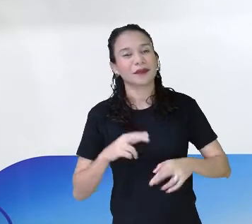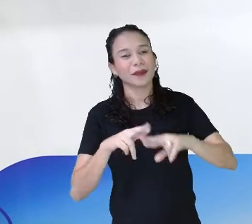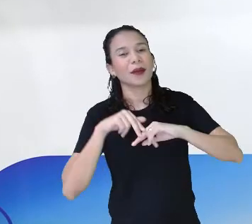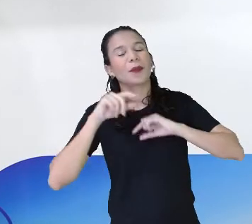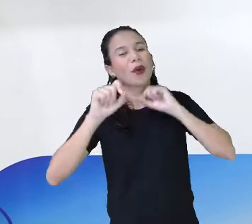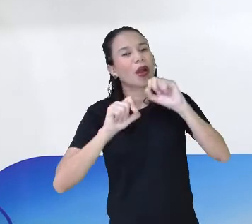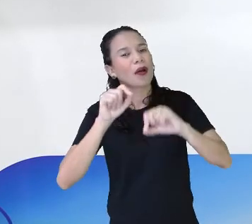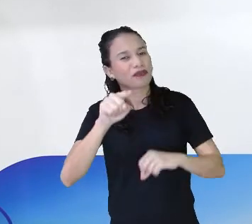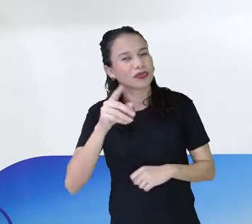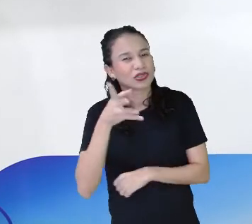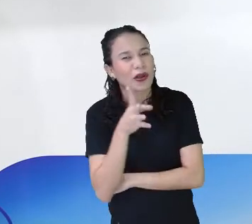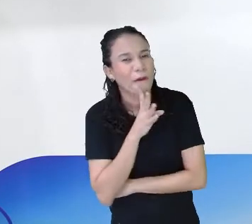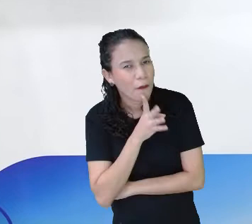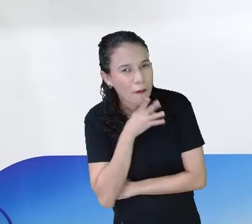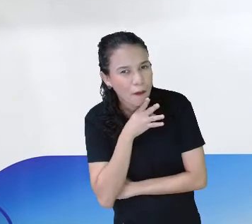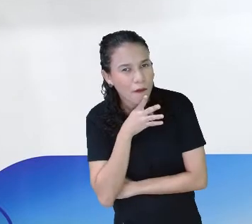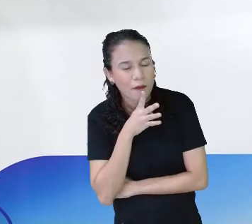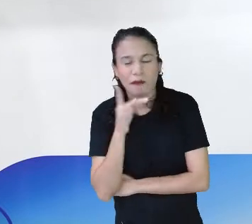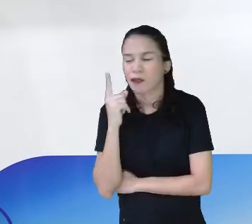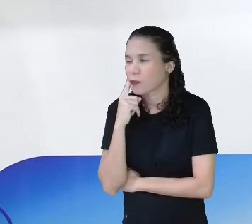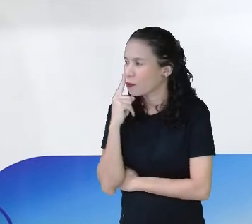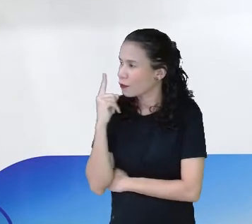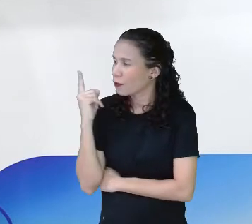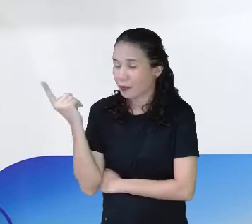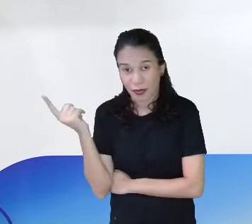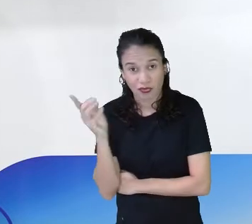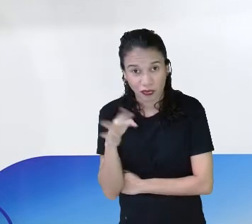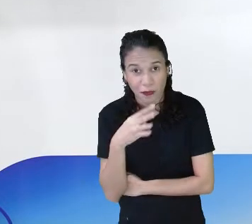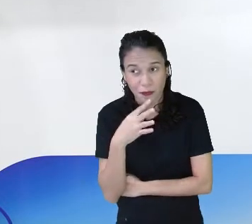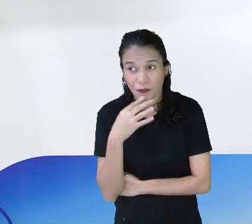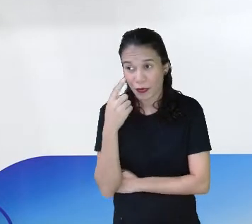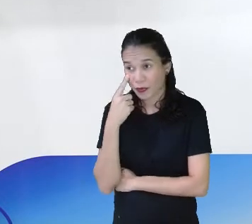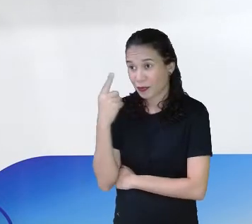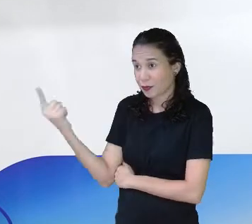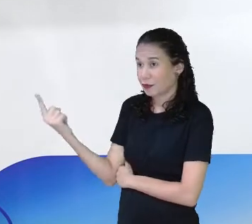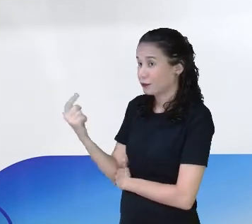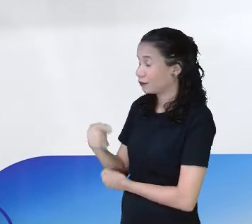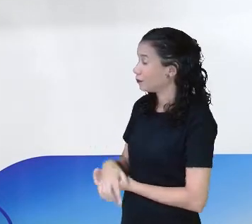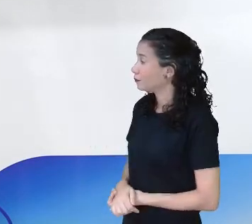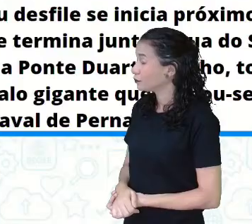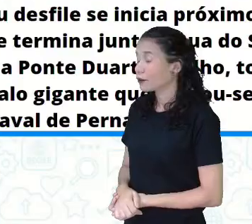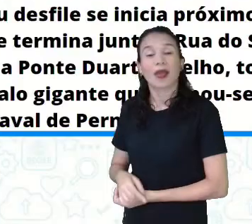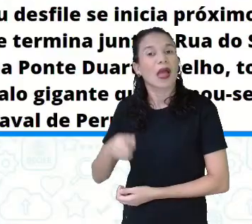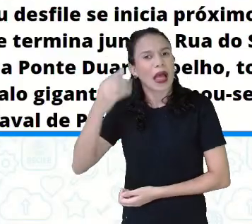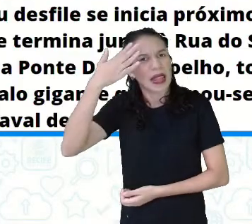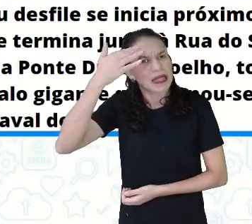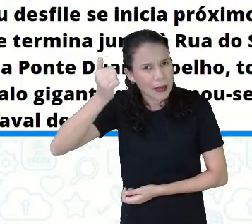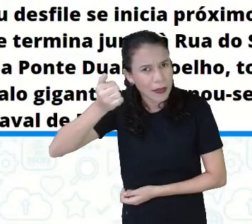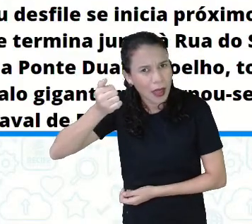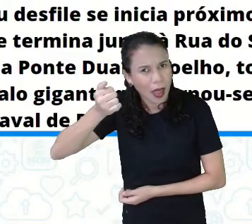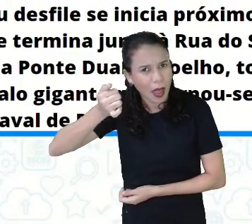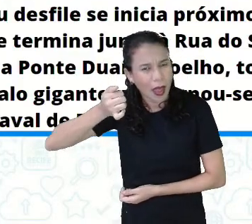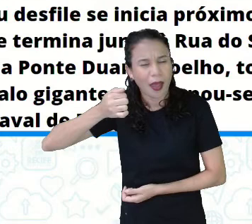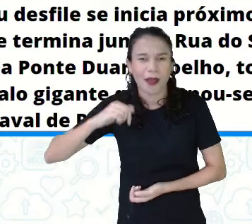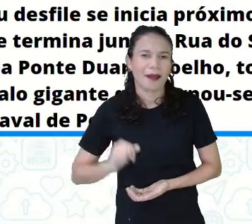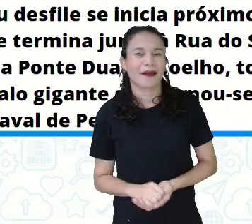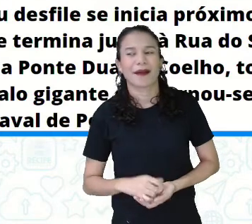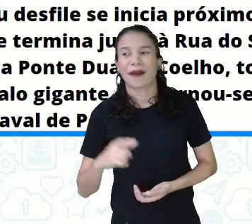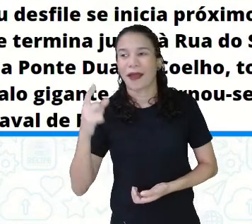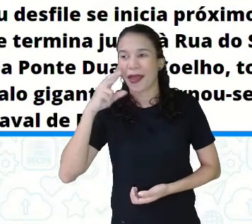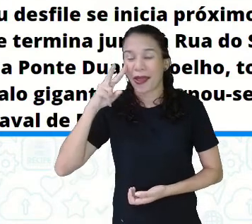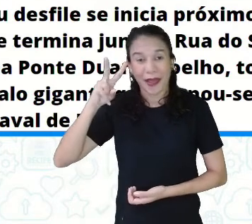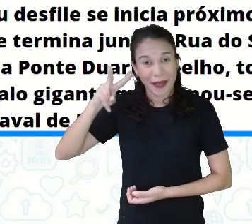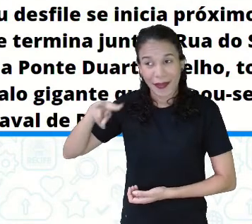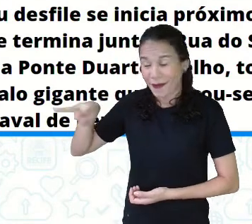será que você já sabia dessa informação que eu disse? Se já sabia, vamos ver essa daqui agora. Você sabia que,